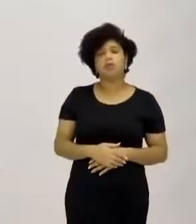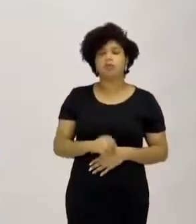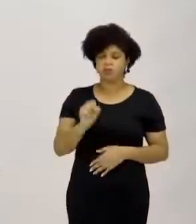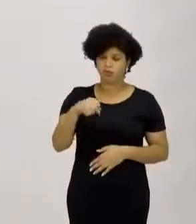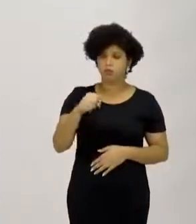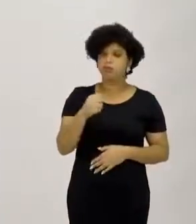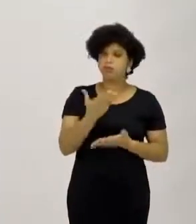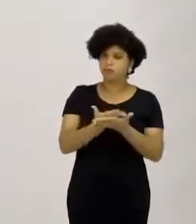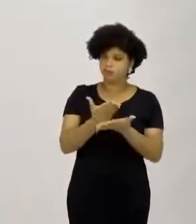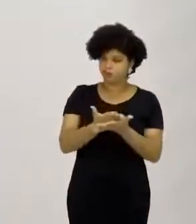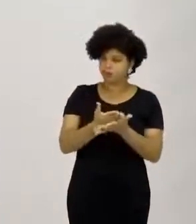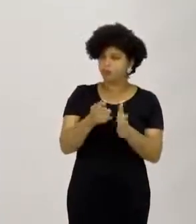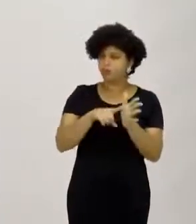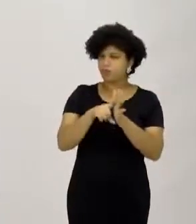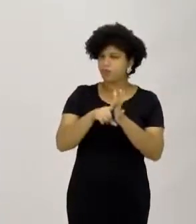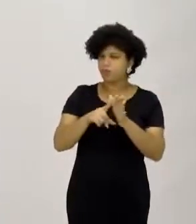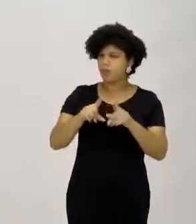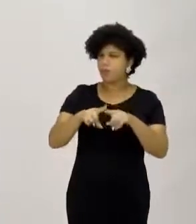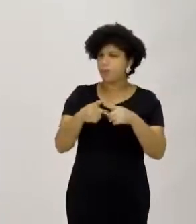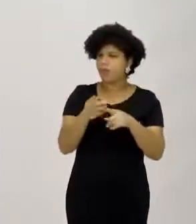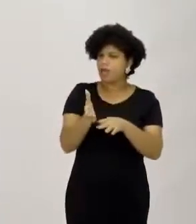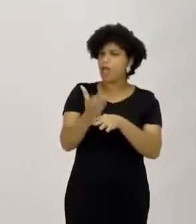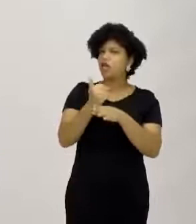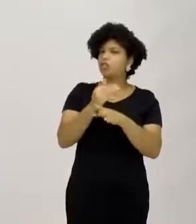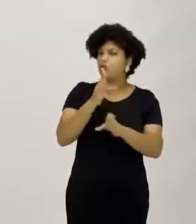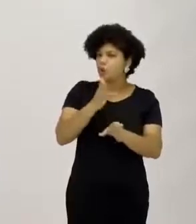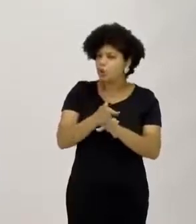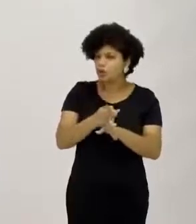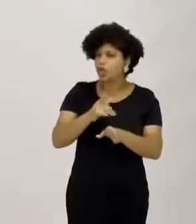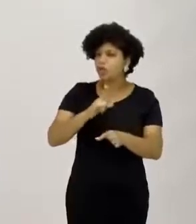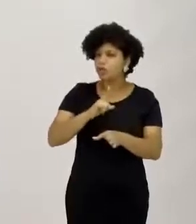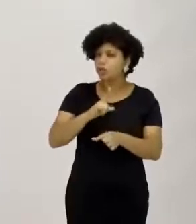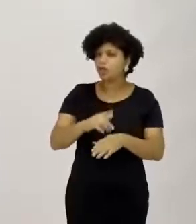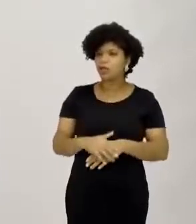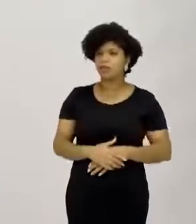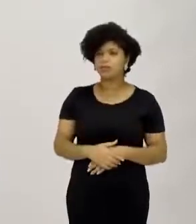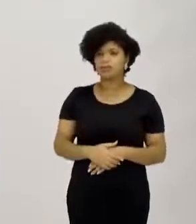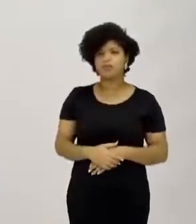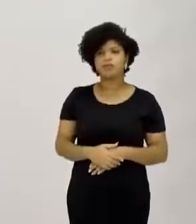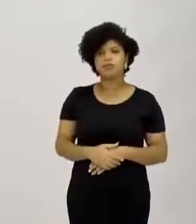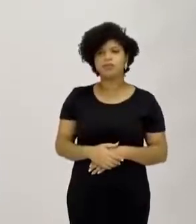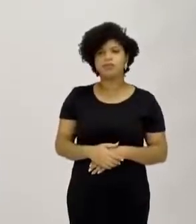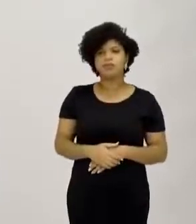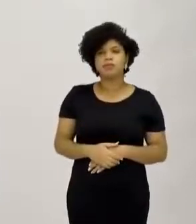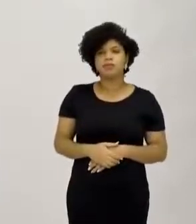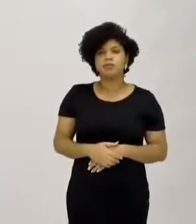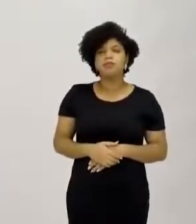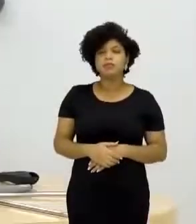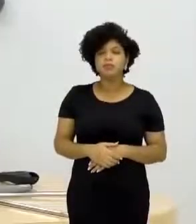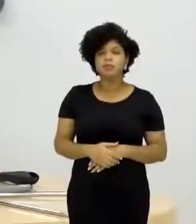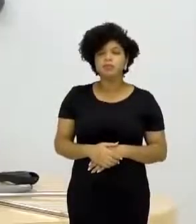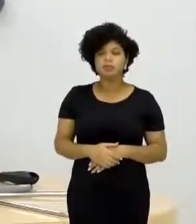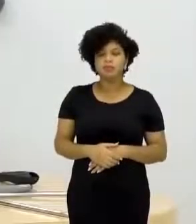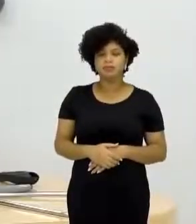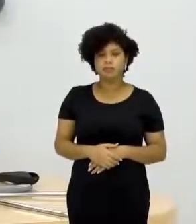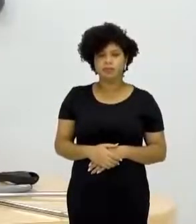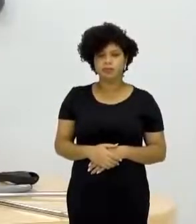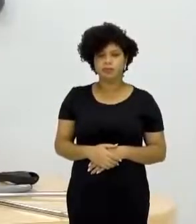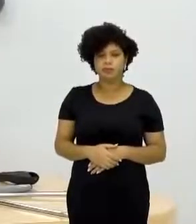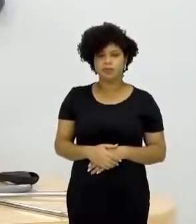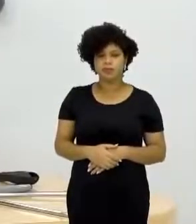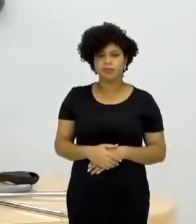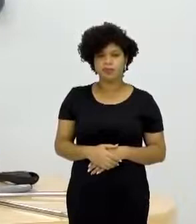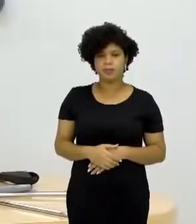ondas sísmicas. Agora, se dá para prever... O terremoto, isso é mito, isso é realidade? É, vamos ver, pessoal. E aí,